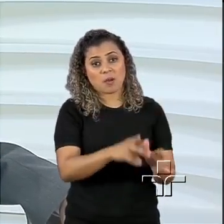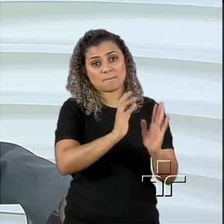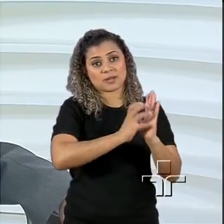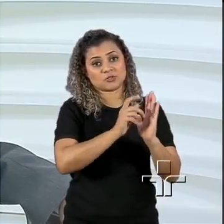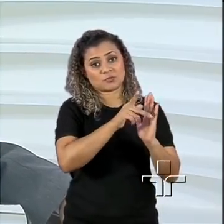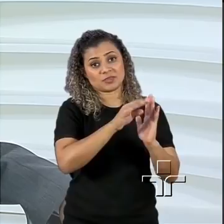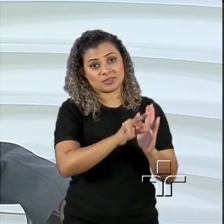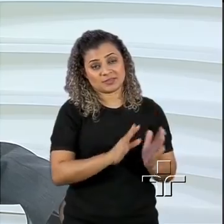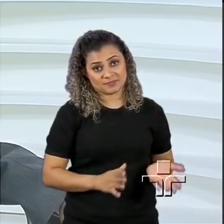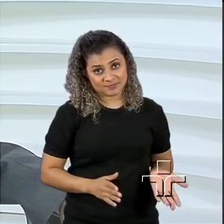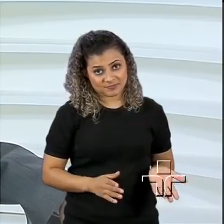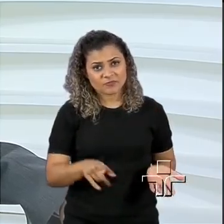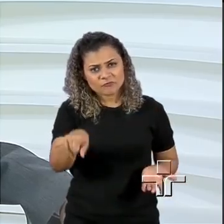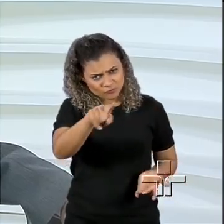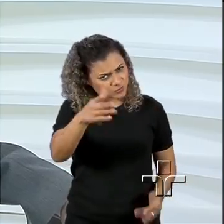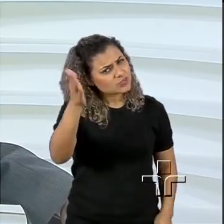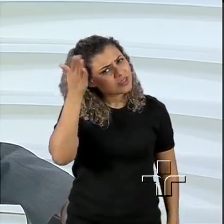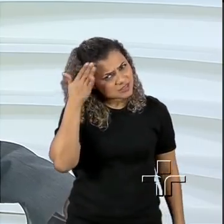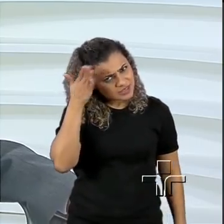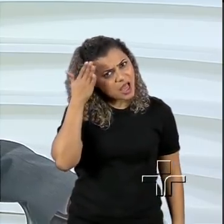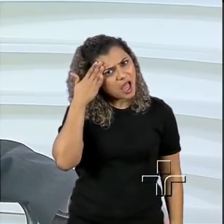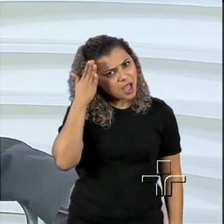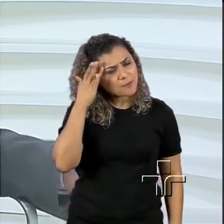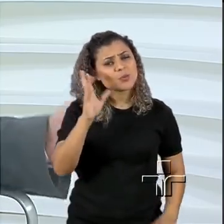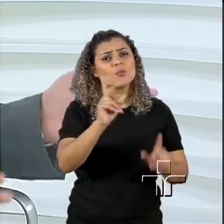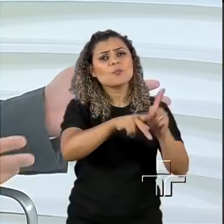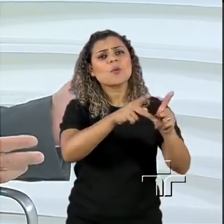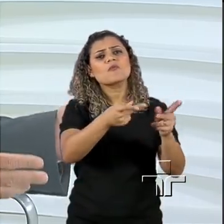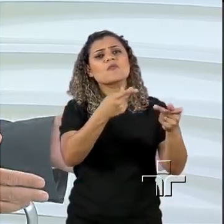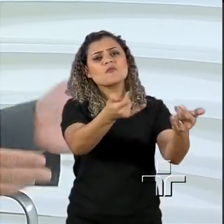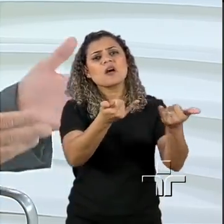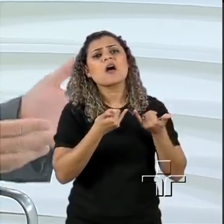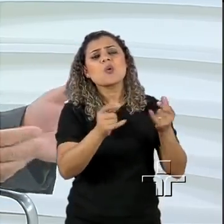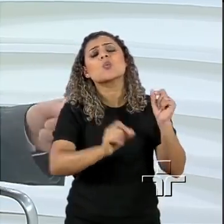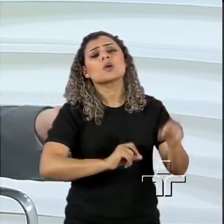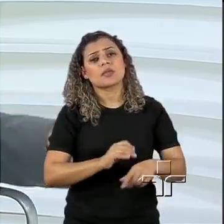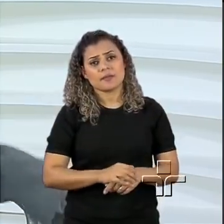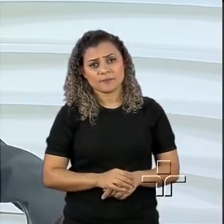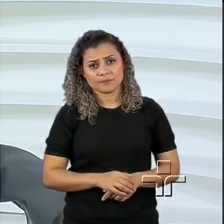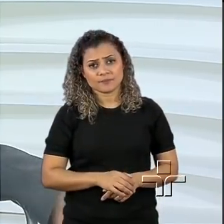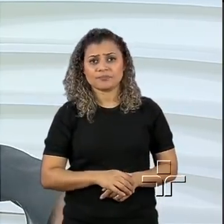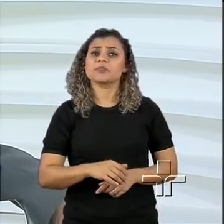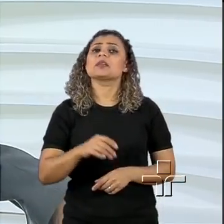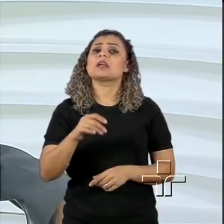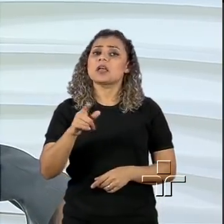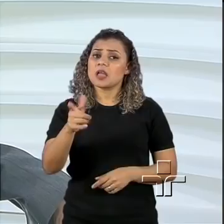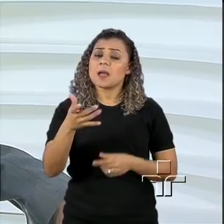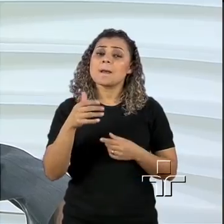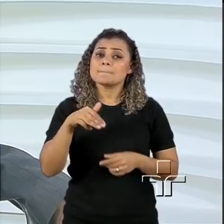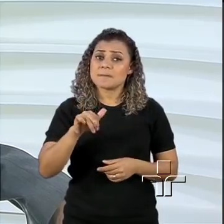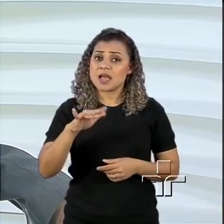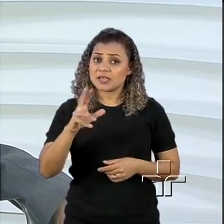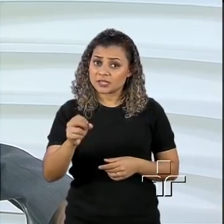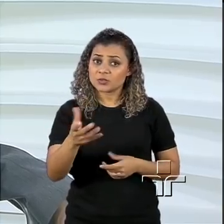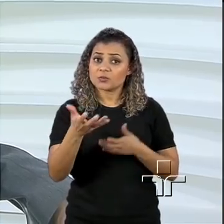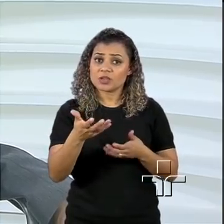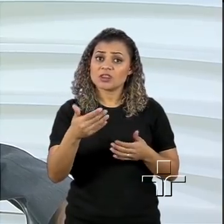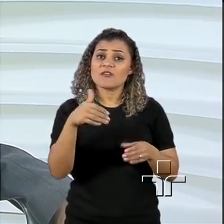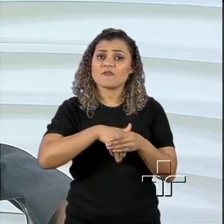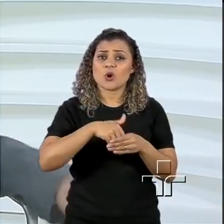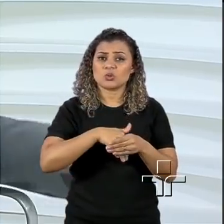que o pessoal dizia, e você sabe? O pessoal dizia, Marinho, se fosse você, conta com a minha... Contava com o meu voto, mas não é